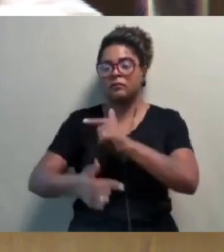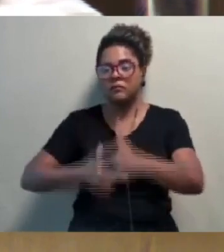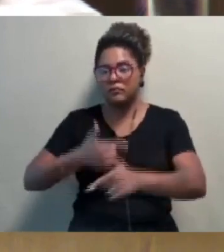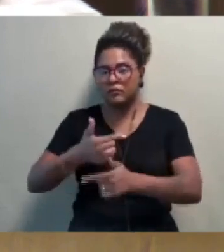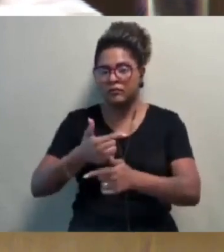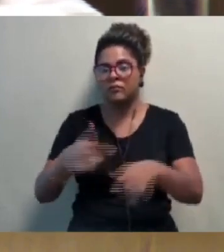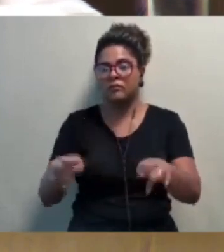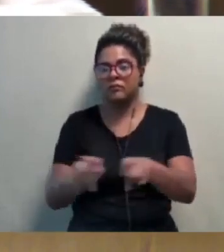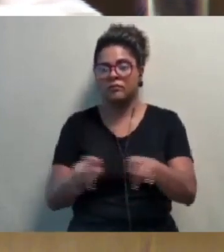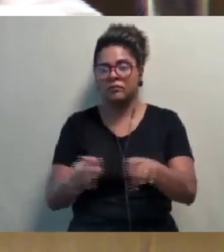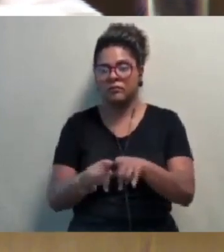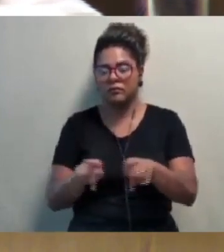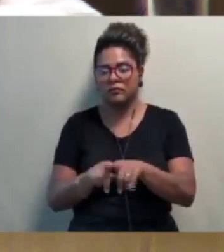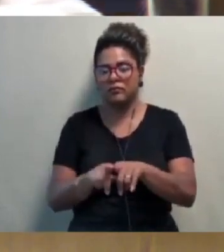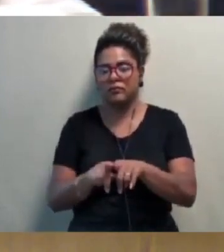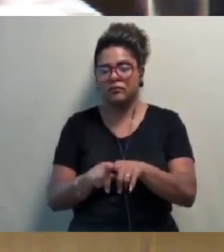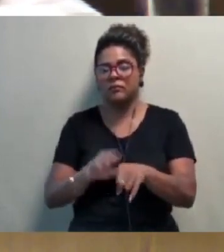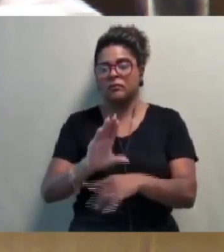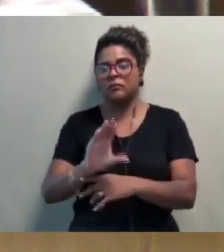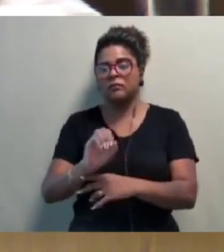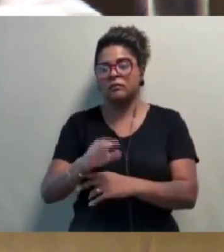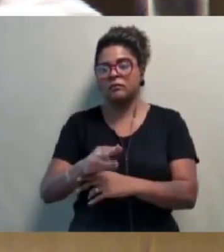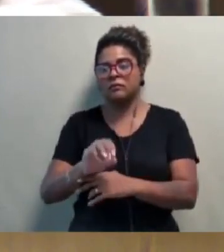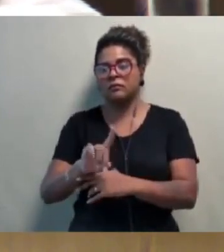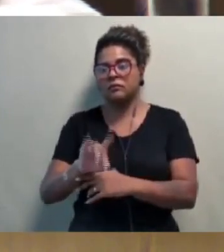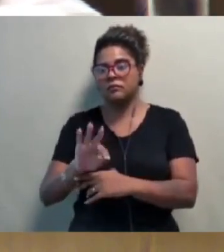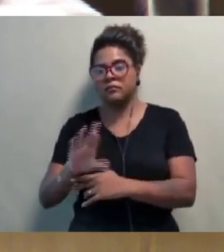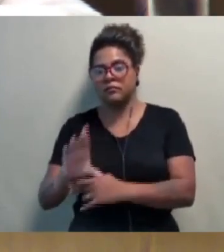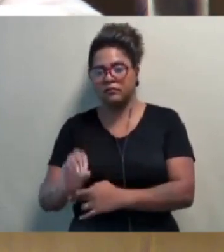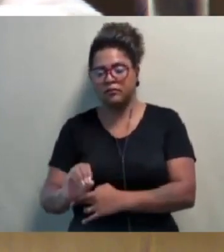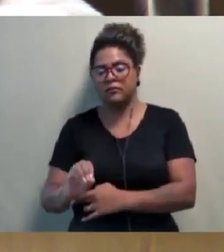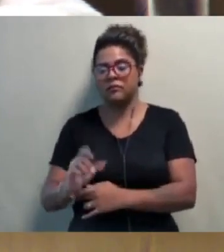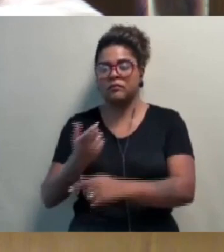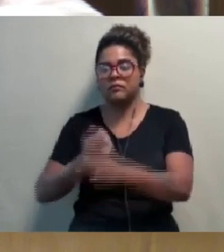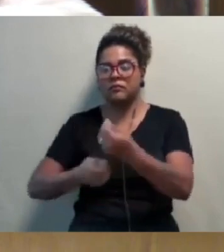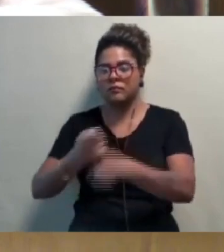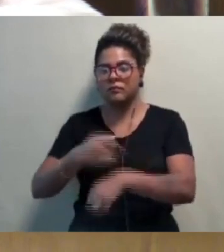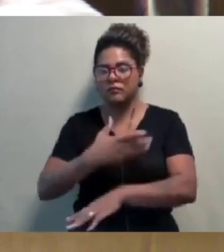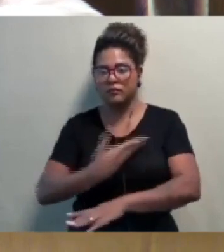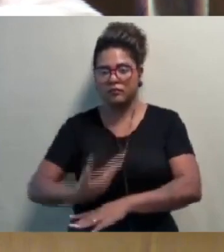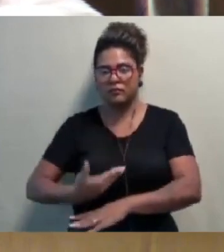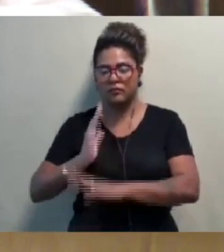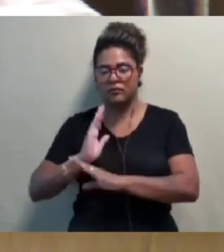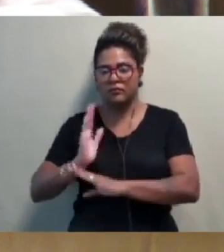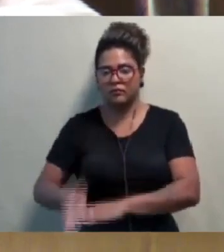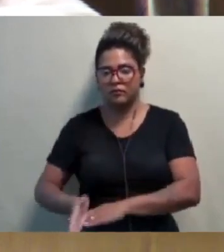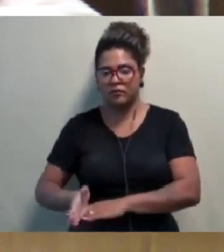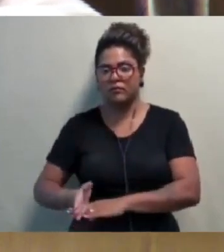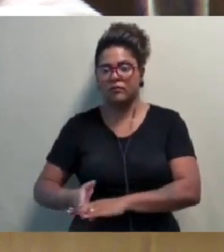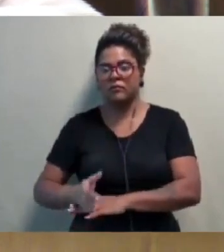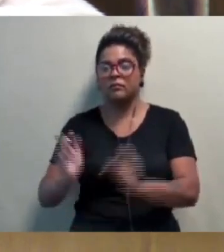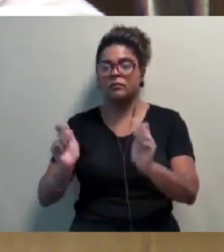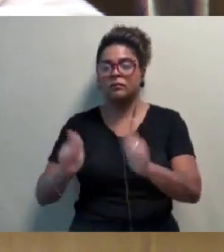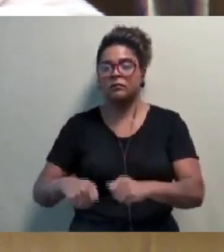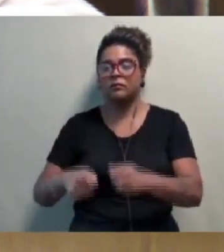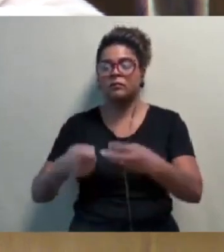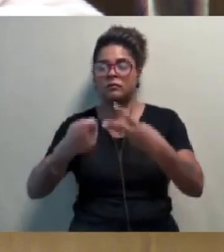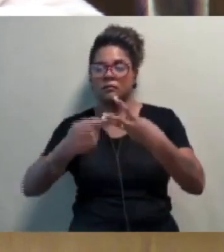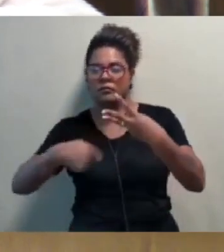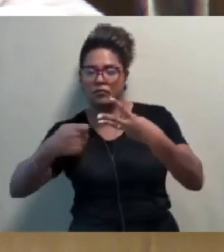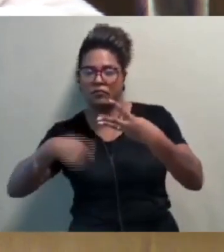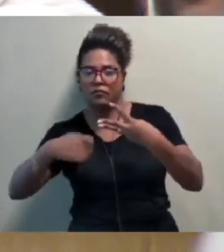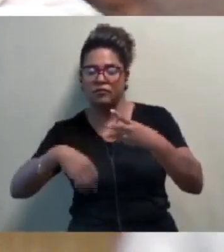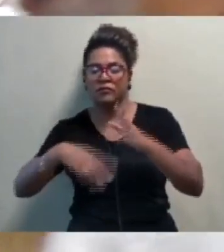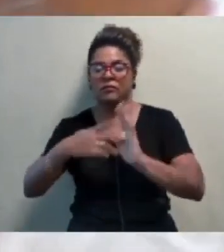bens móveis em excomodato pela administração pública direta, autárquica e fundacional do Poder Executivo. Projeto de lei 671